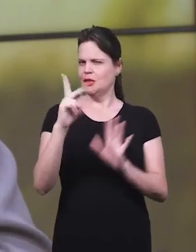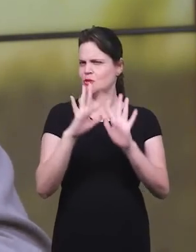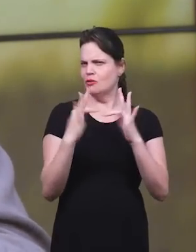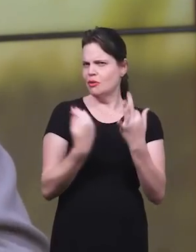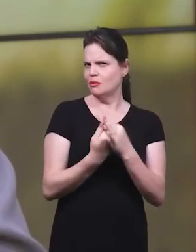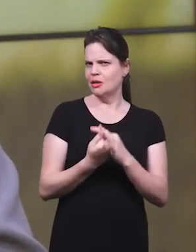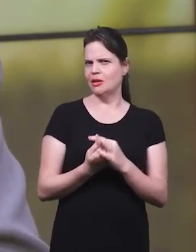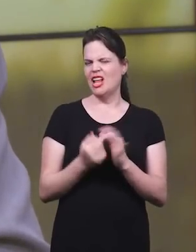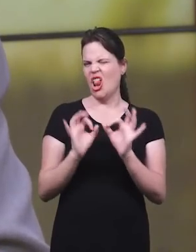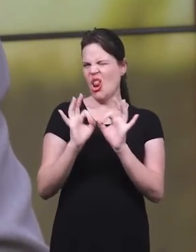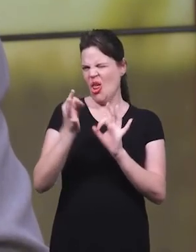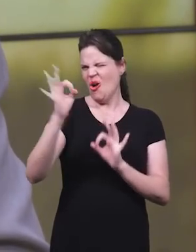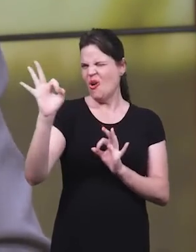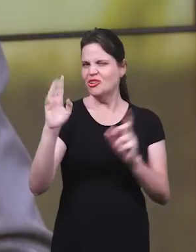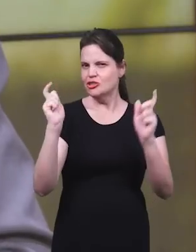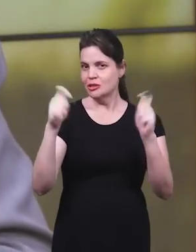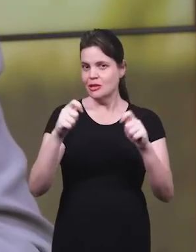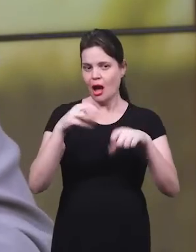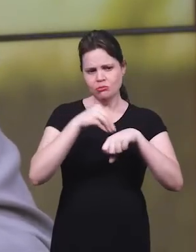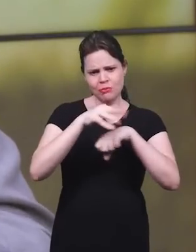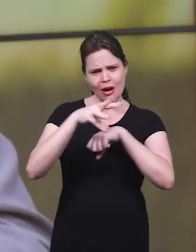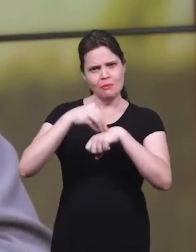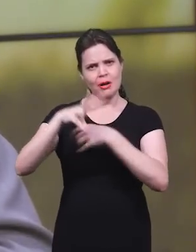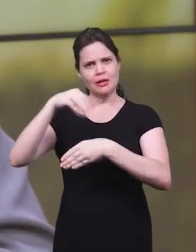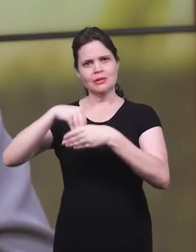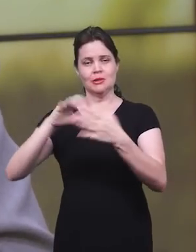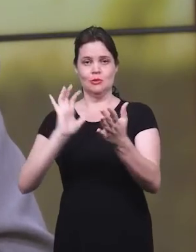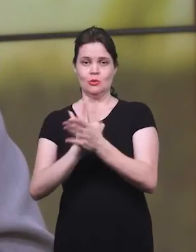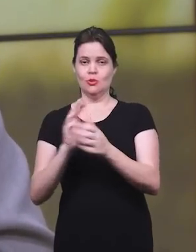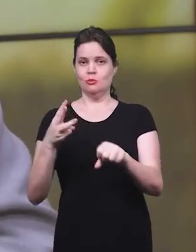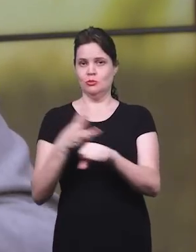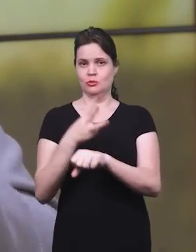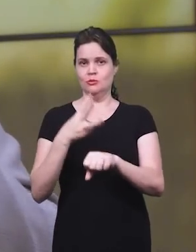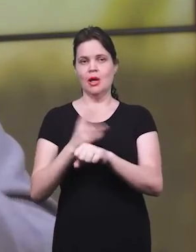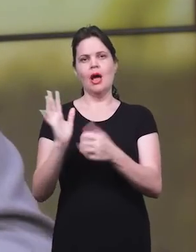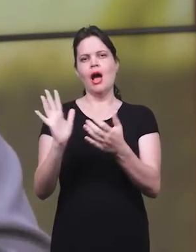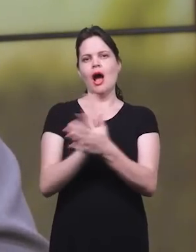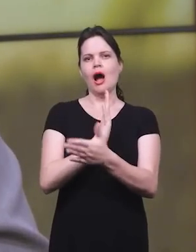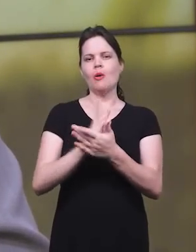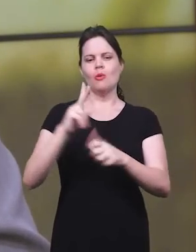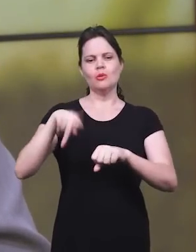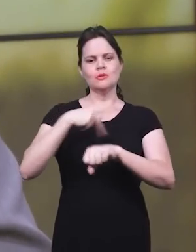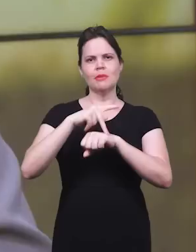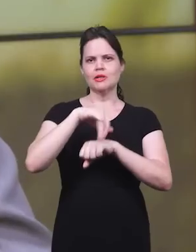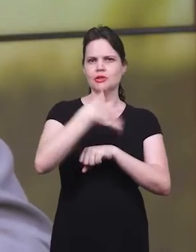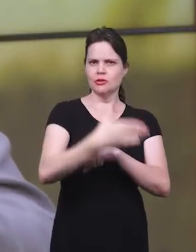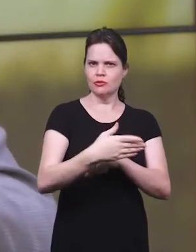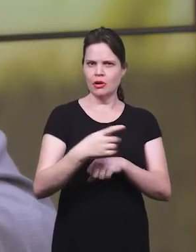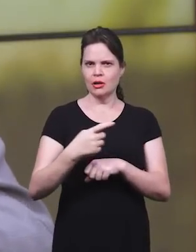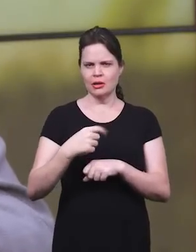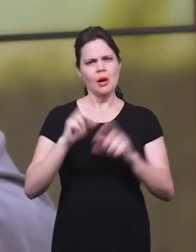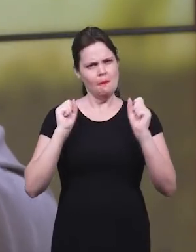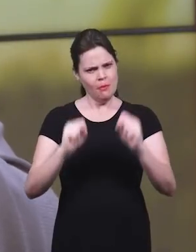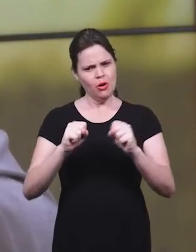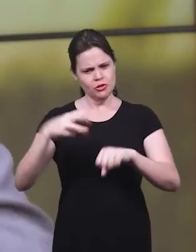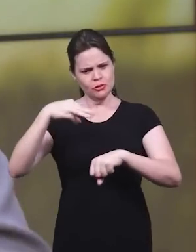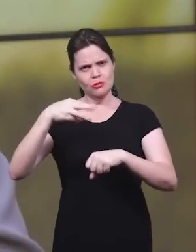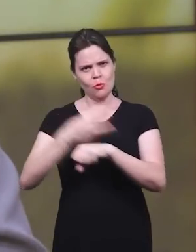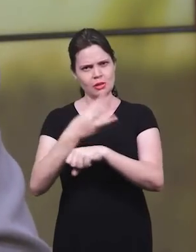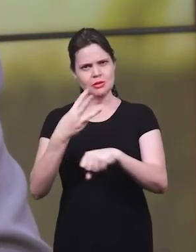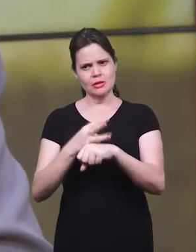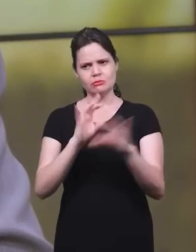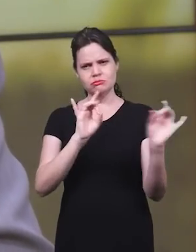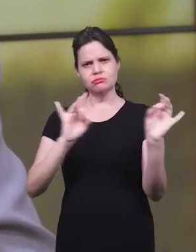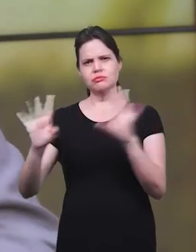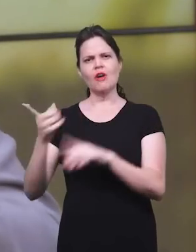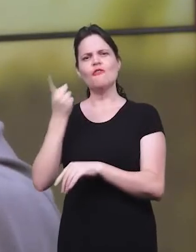Seus parentes mais distantes, que moram em outras cidades, ou até na mesma cidade, alguns até no exterior. Você já experimentou compartilhar? Falou assim, assiste esse programa,